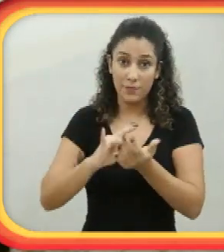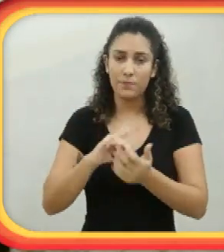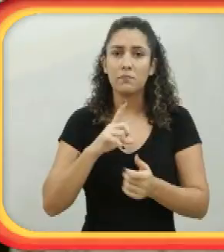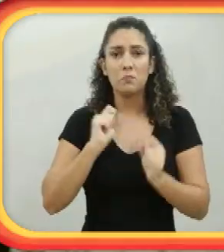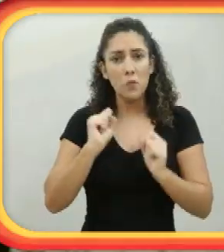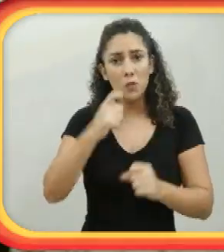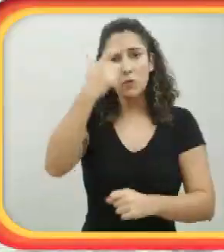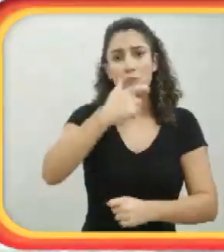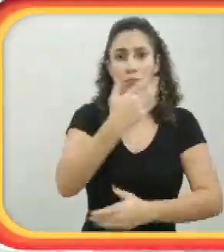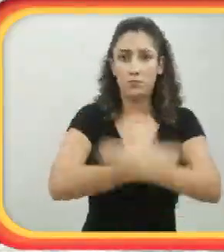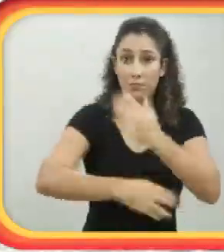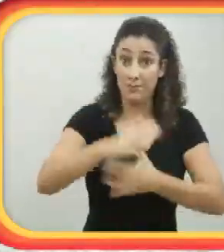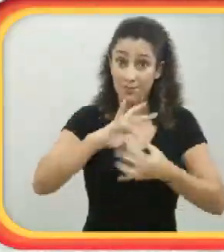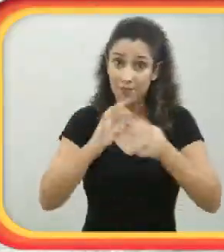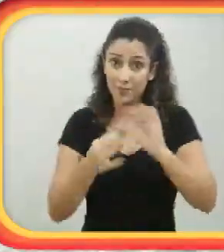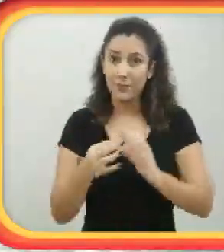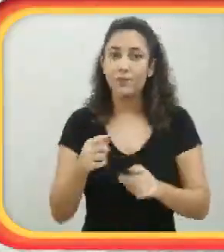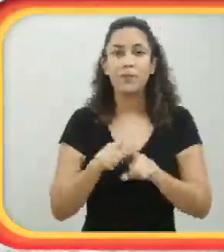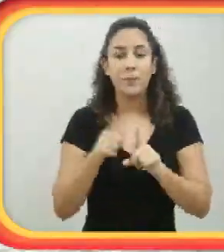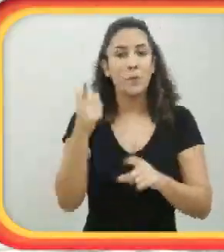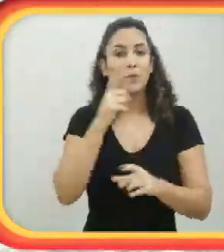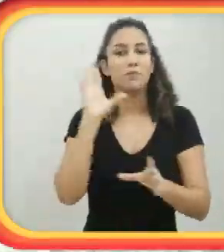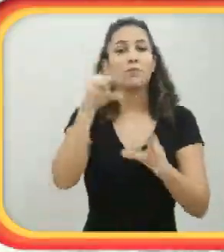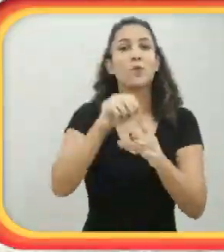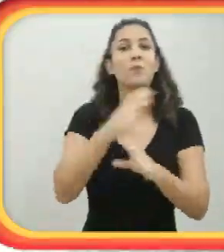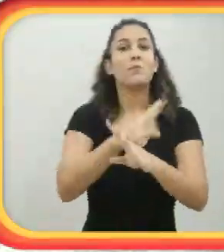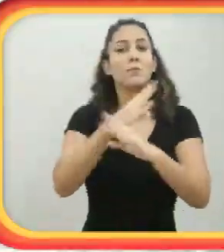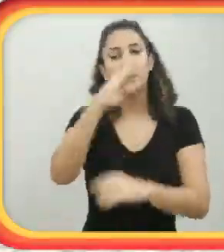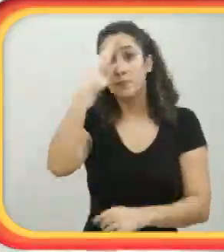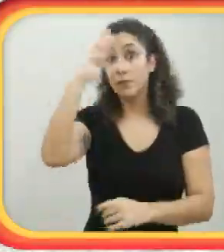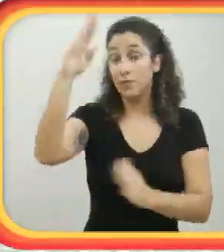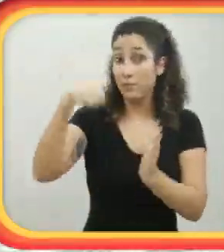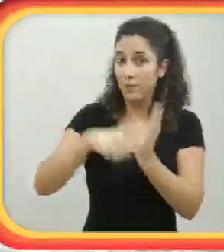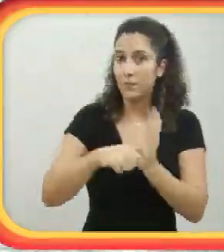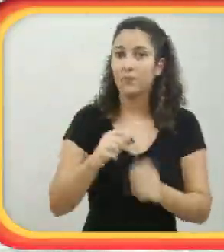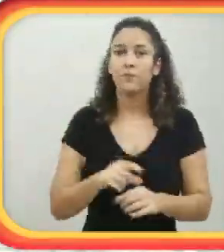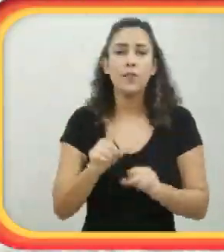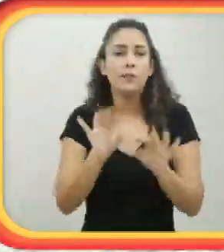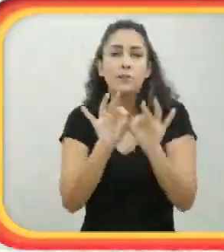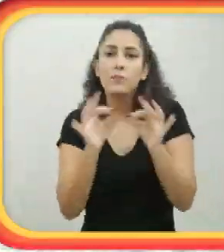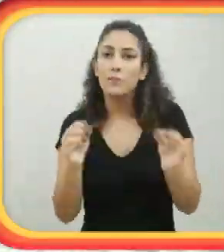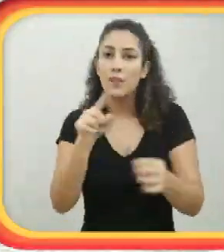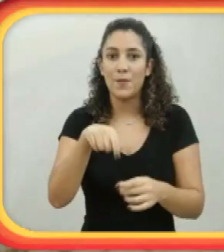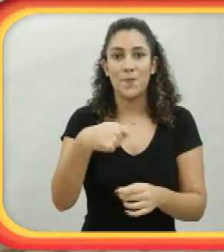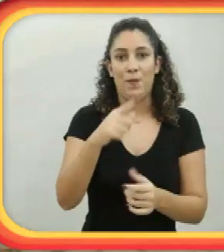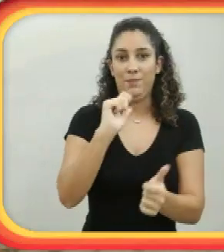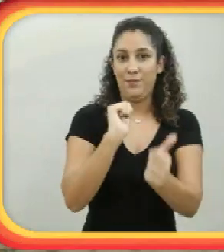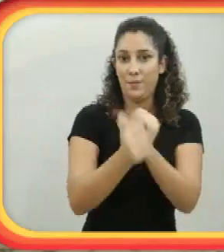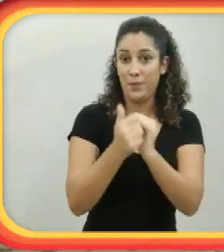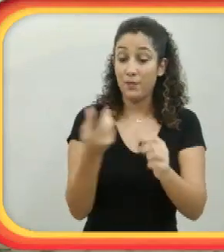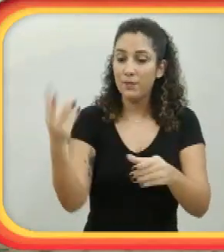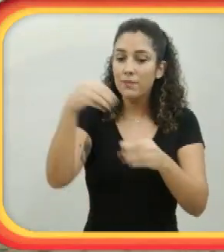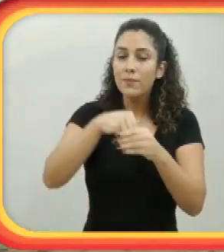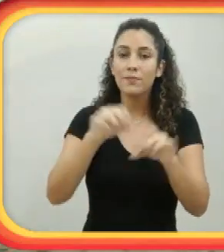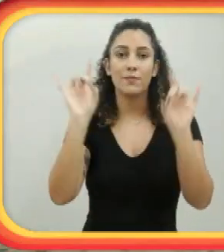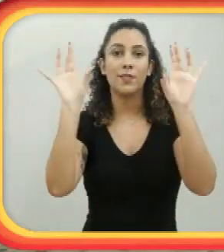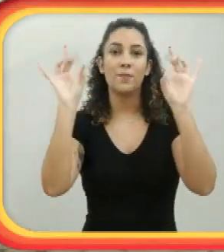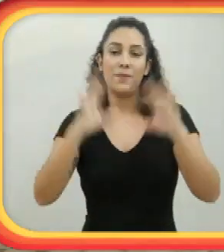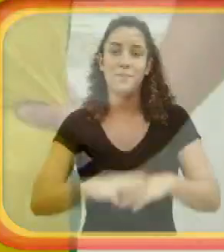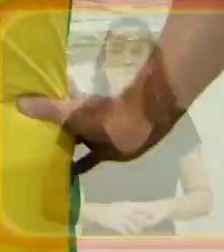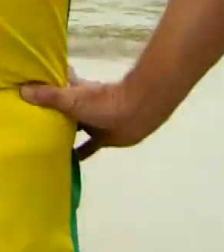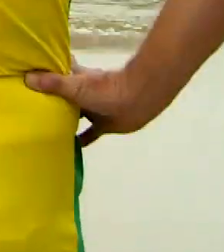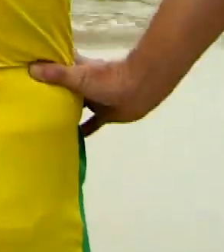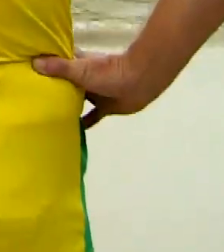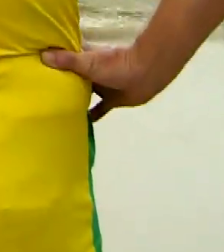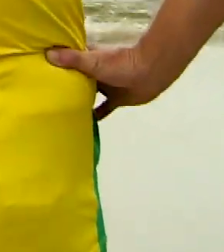com atletas de várias origens, que seriam para atletas, mas também vão acabar remando na equipe principal do clube, simplesmente porque eles são esporte de inclusão